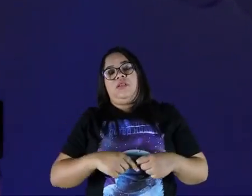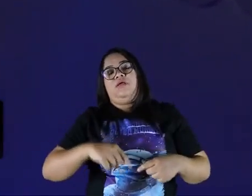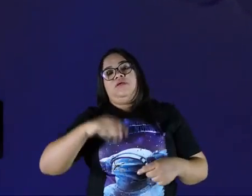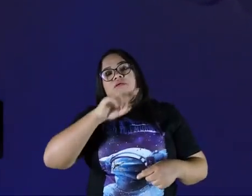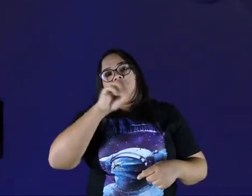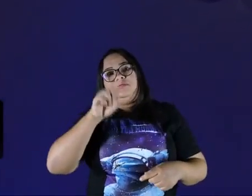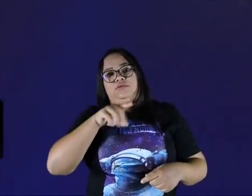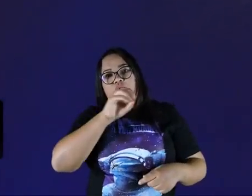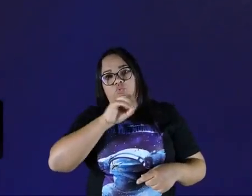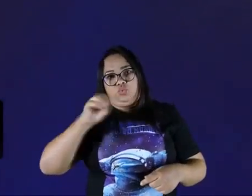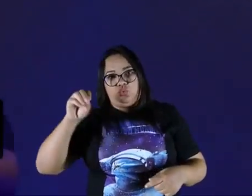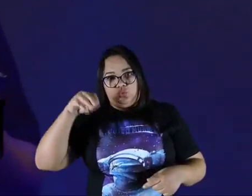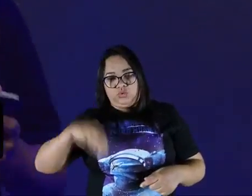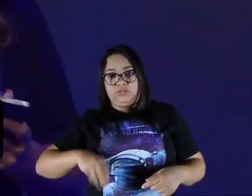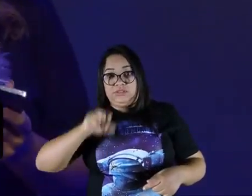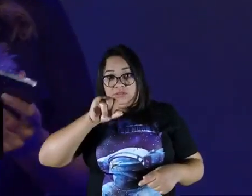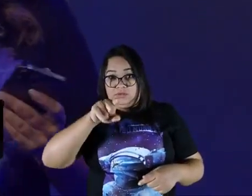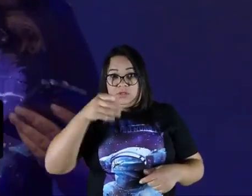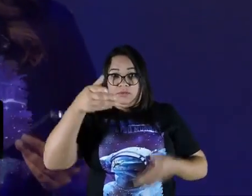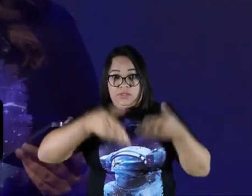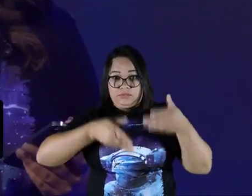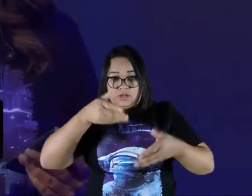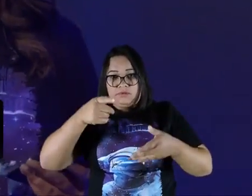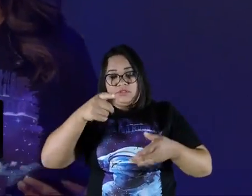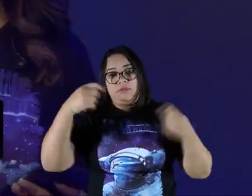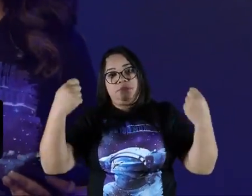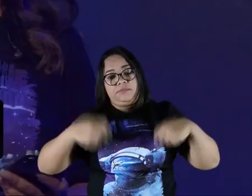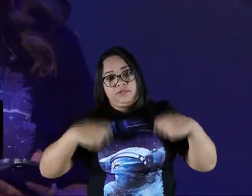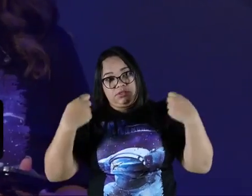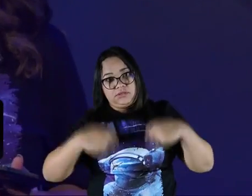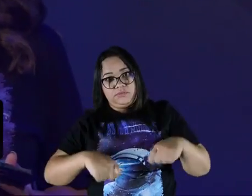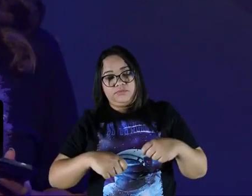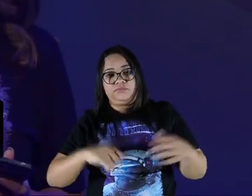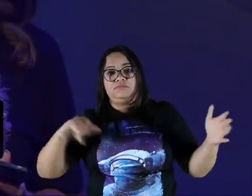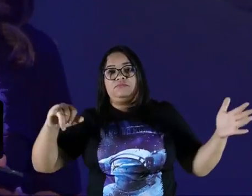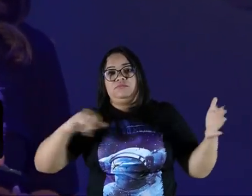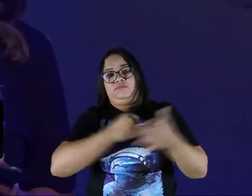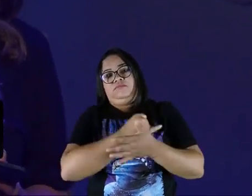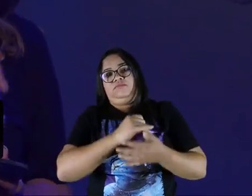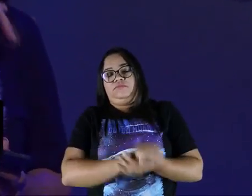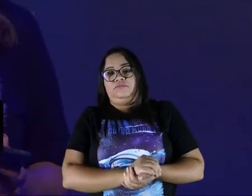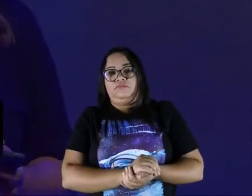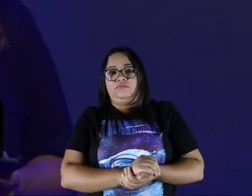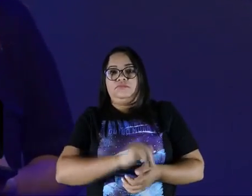quer participar dos workshops, agora a única coisa que você tem que fazer é se inscrever.